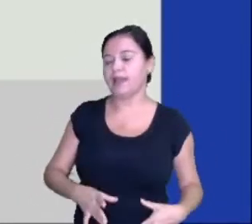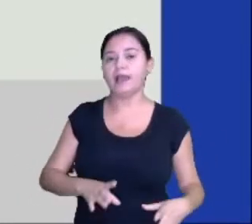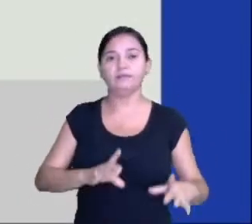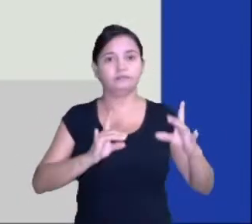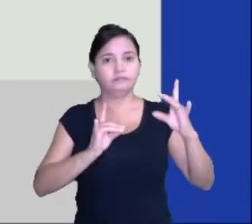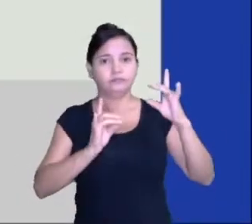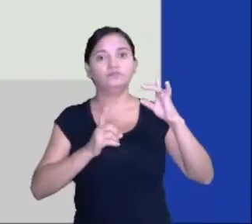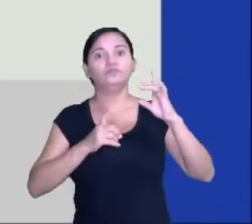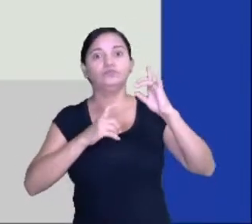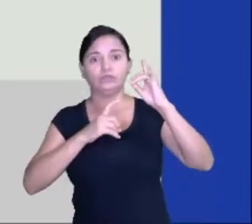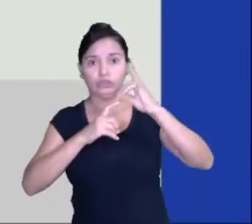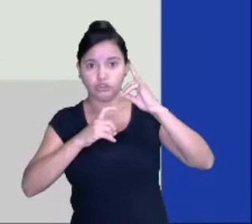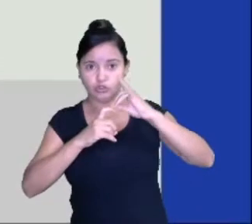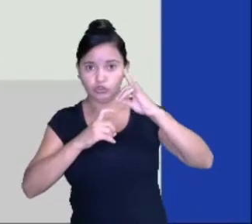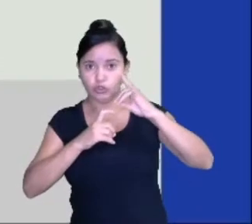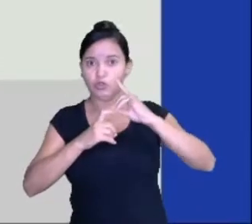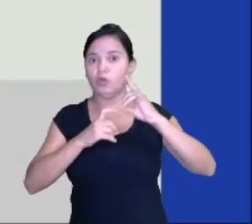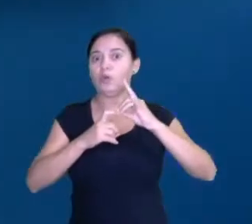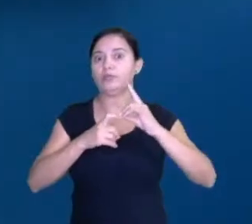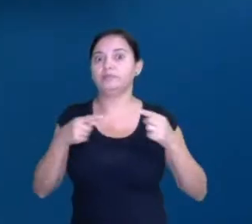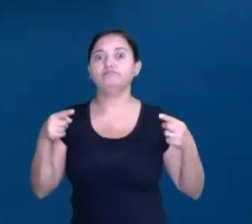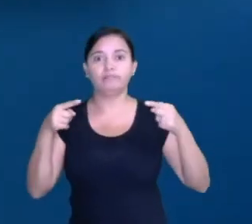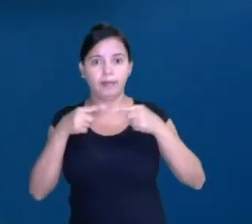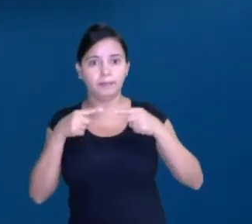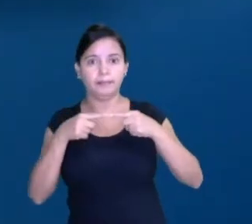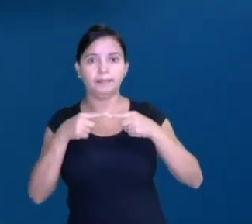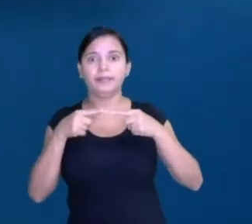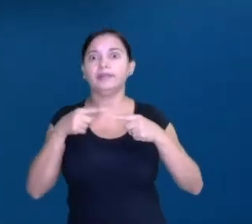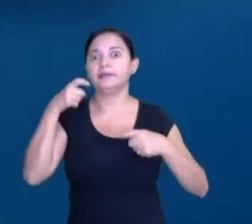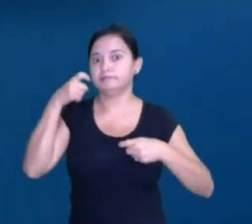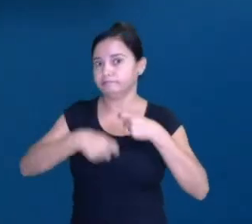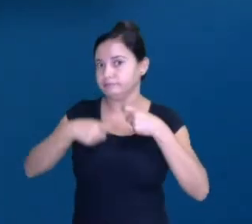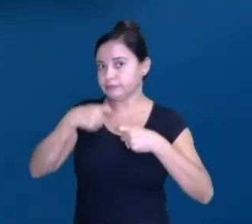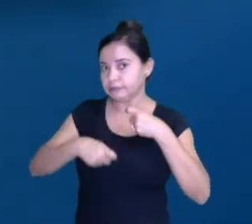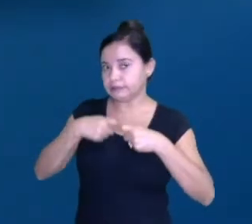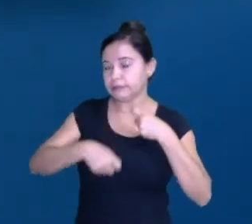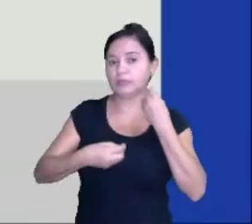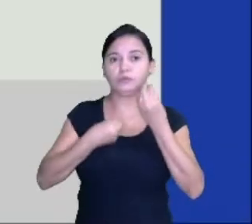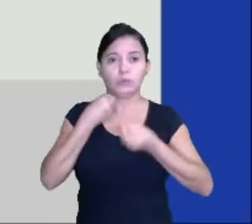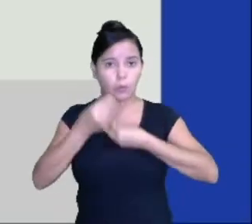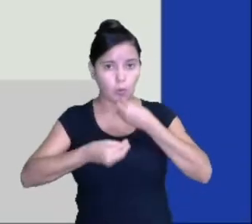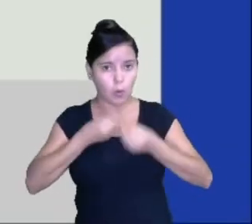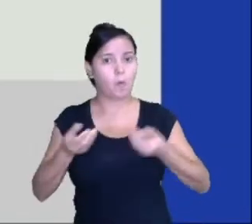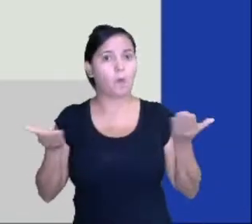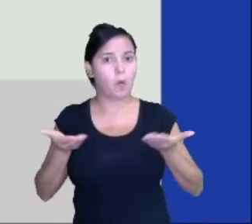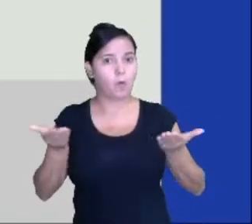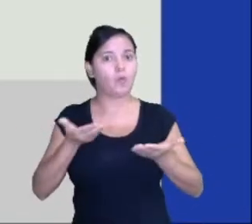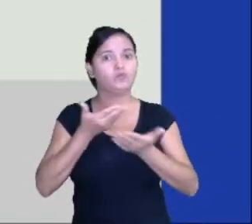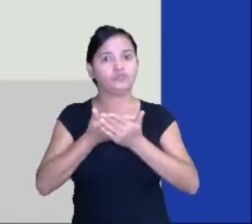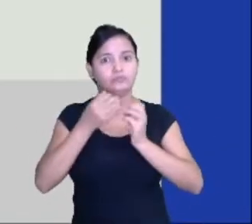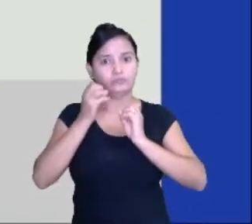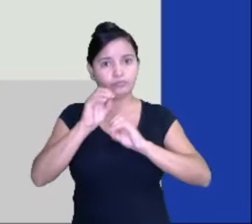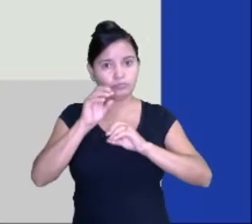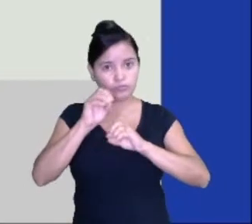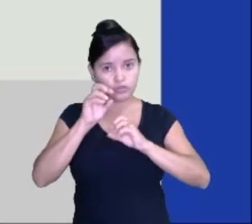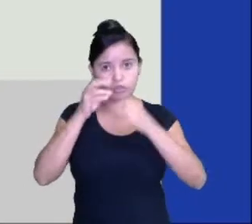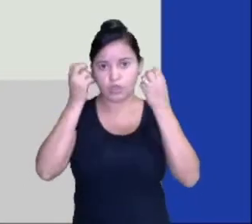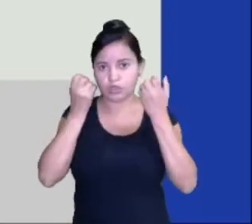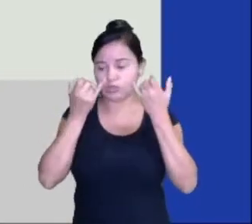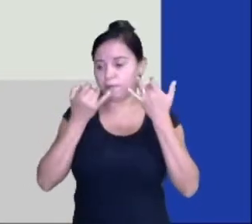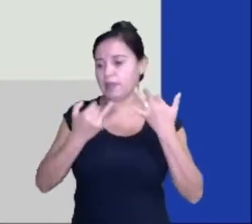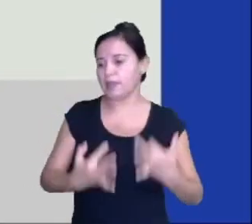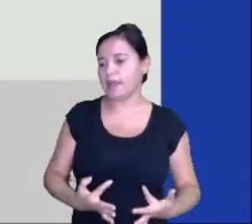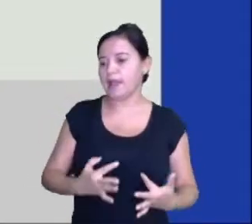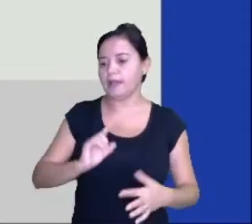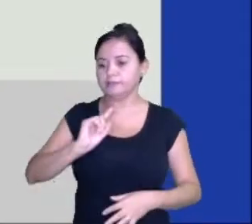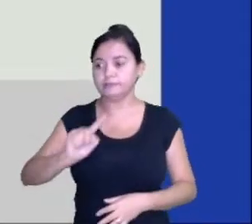são hormônios sexuais. São hormônios que vão ter íntima relação com a nossa aula de hoje. E aí a gente vai ter os derivados